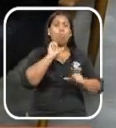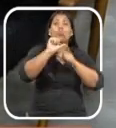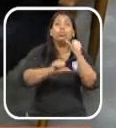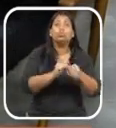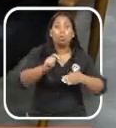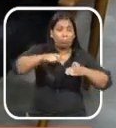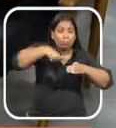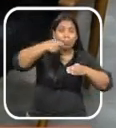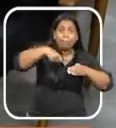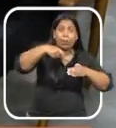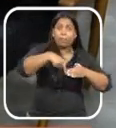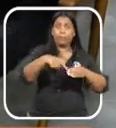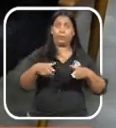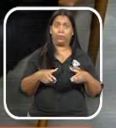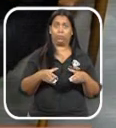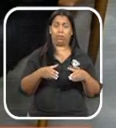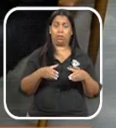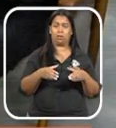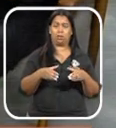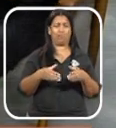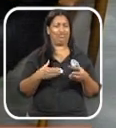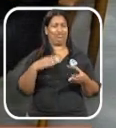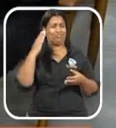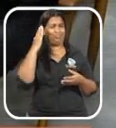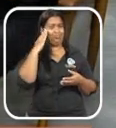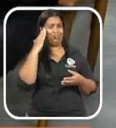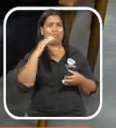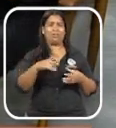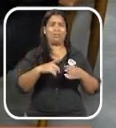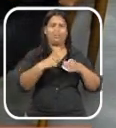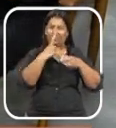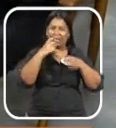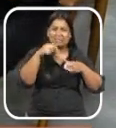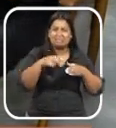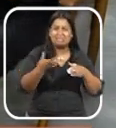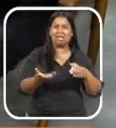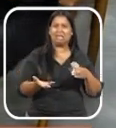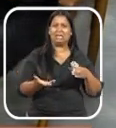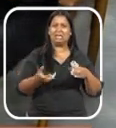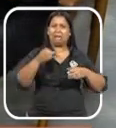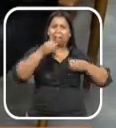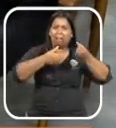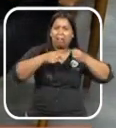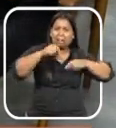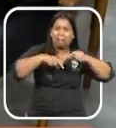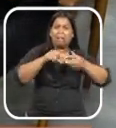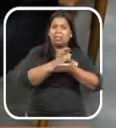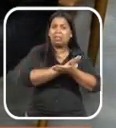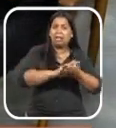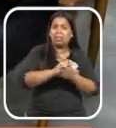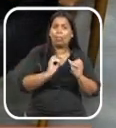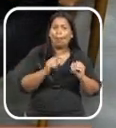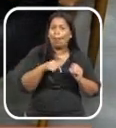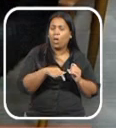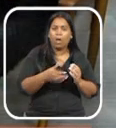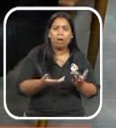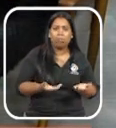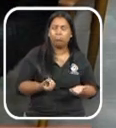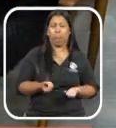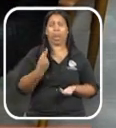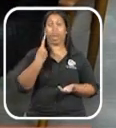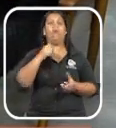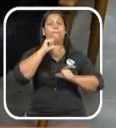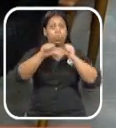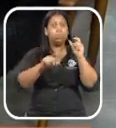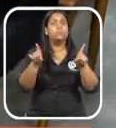vinha azeda, vinha Isso. sem componente nutricional nenhum. Assim, um absurdo. Mudamos também. Voltou atrás em 4 dias, porque foi